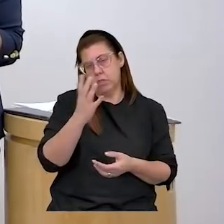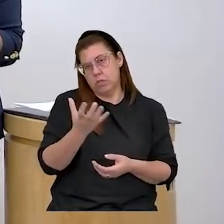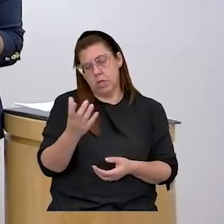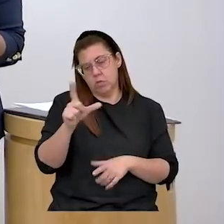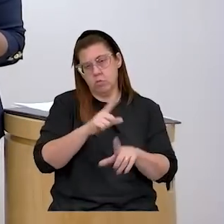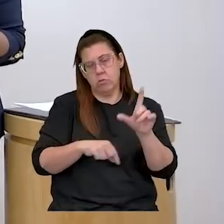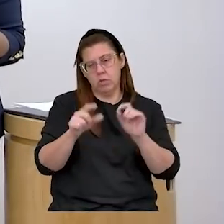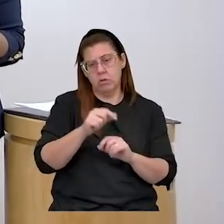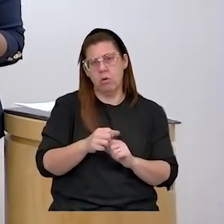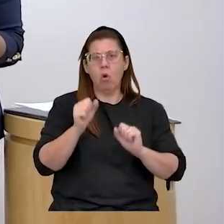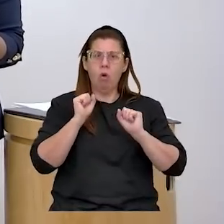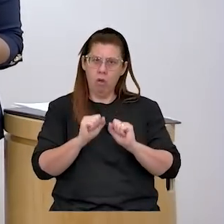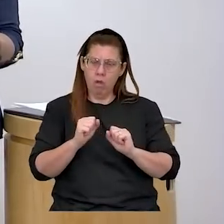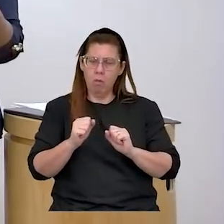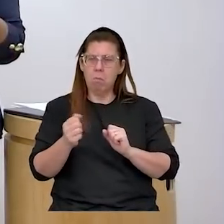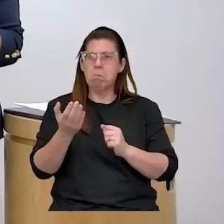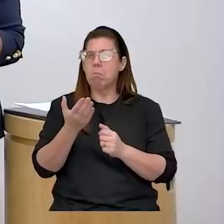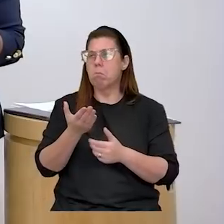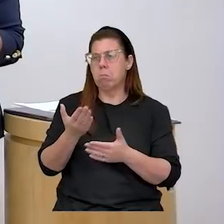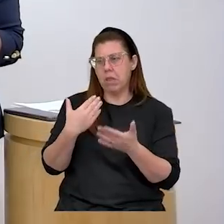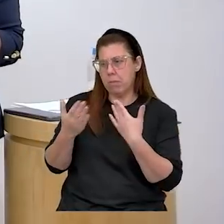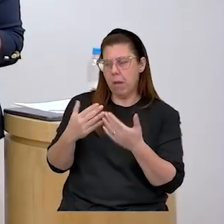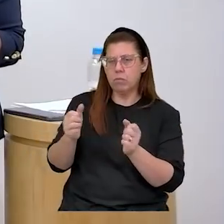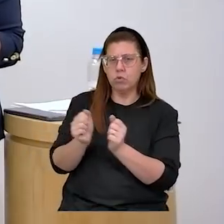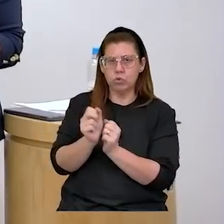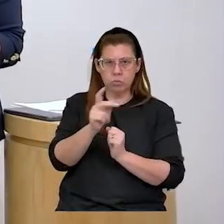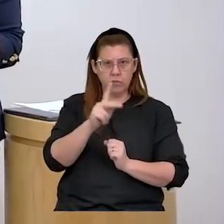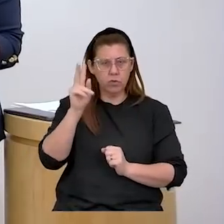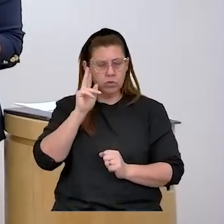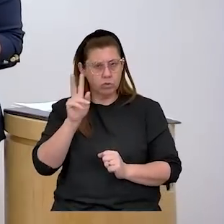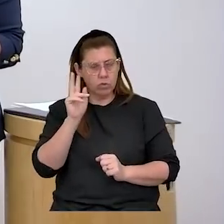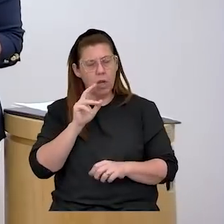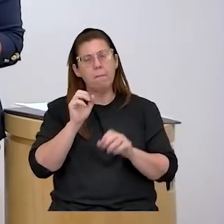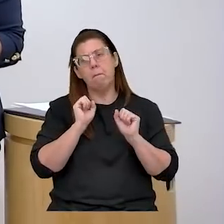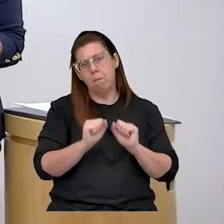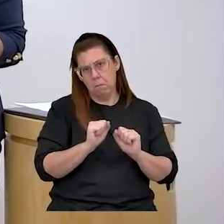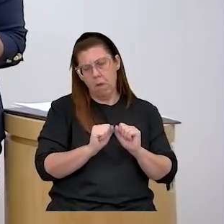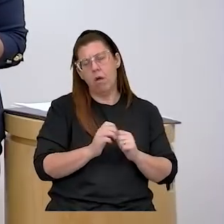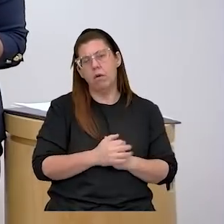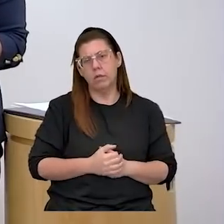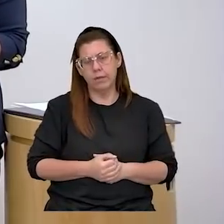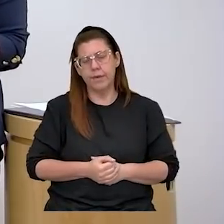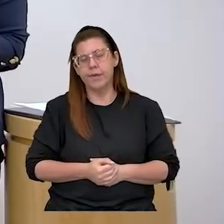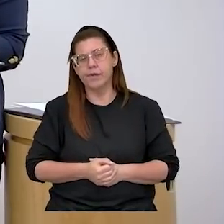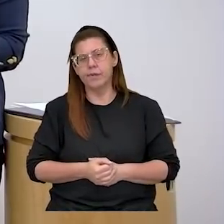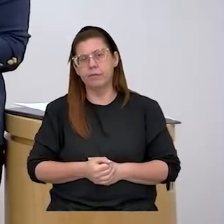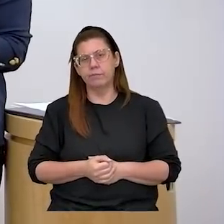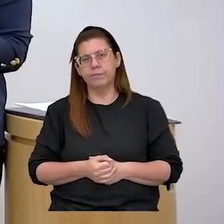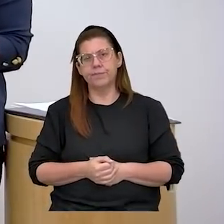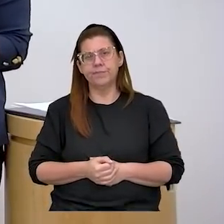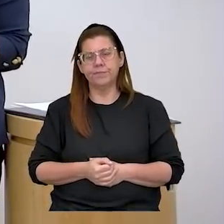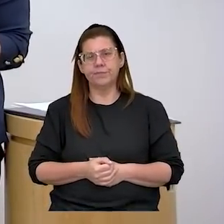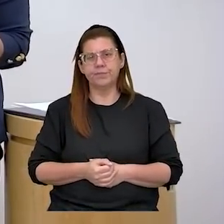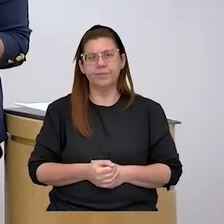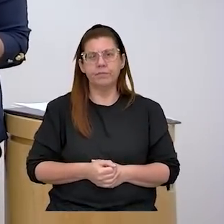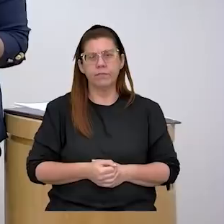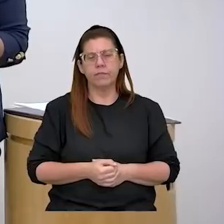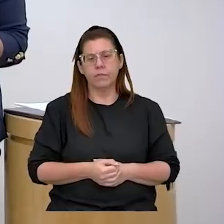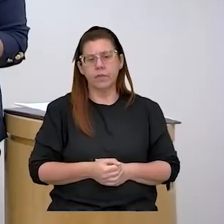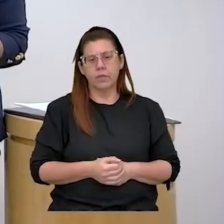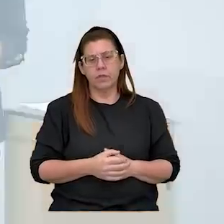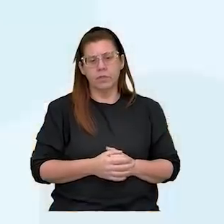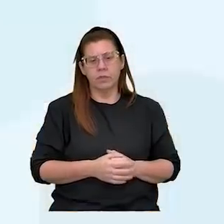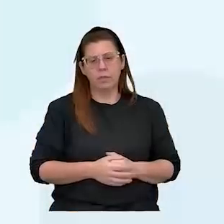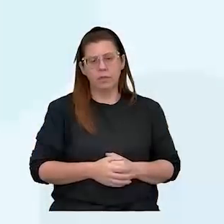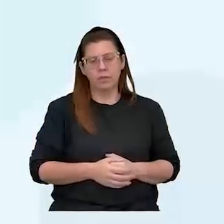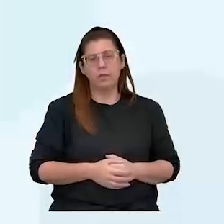aí, dá para conversar com o professor de história? Eu posso trazer essa informação no meu texto argumentativo, beleza? Então, continuando. Aí ela fala então